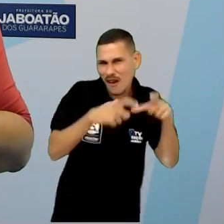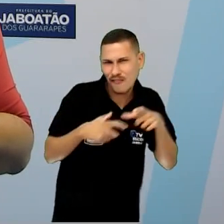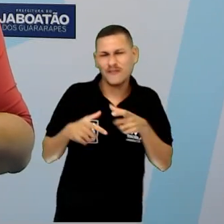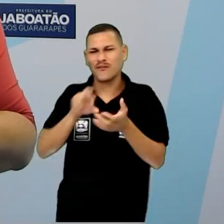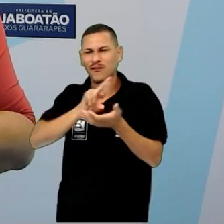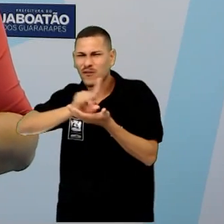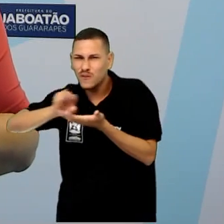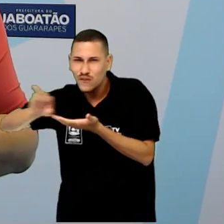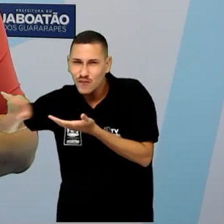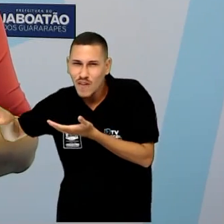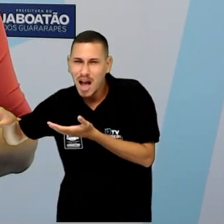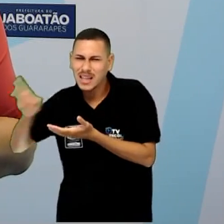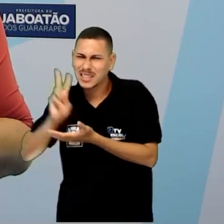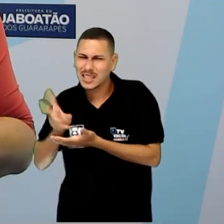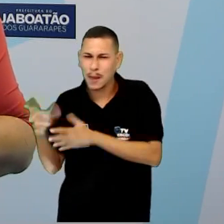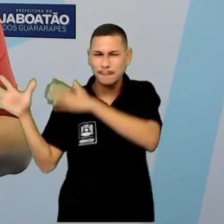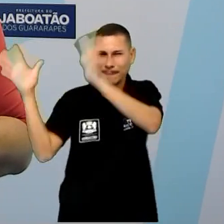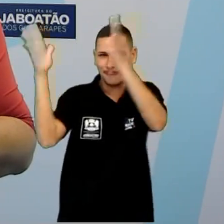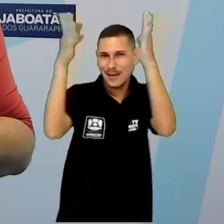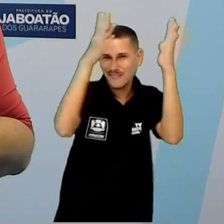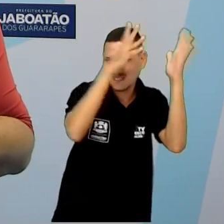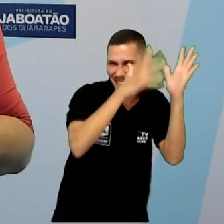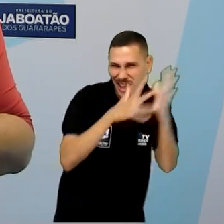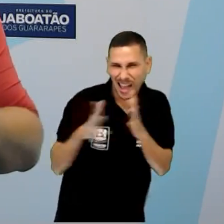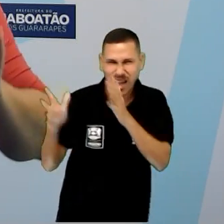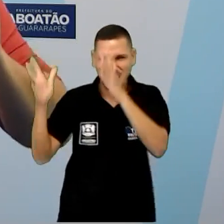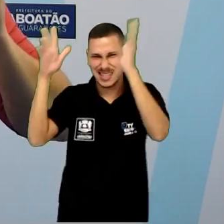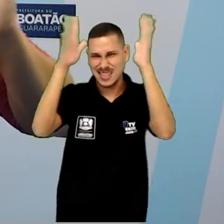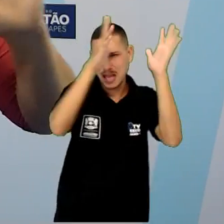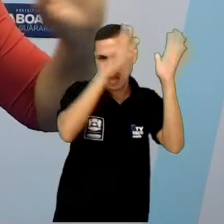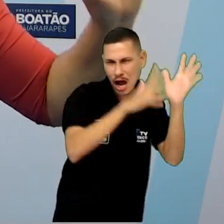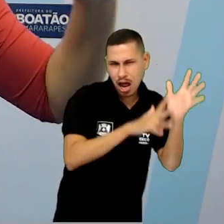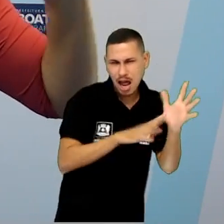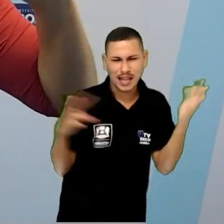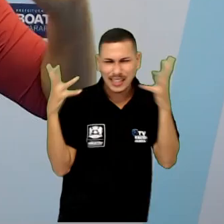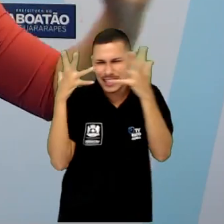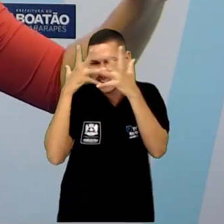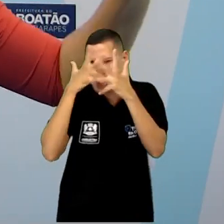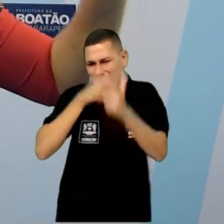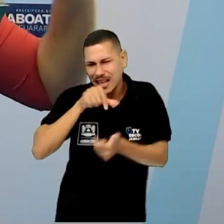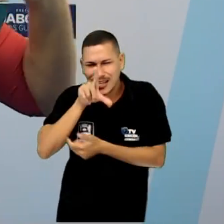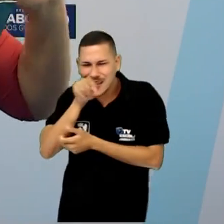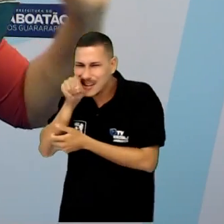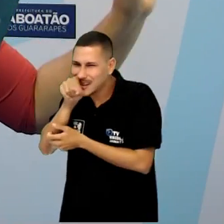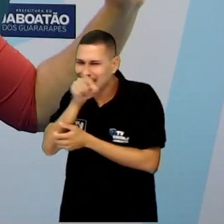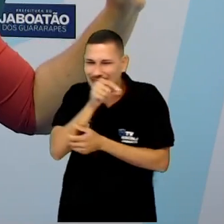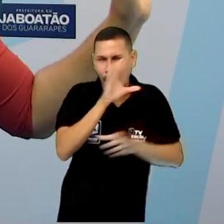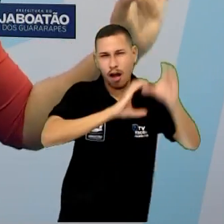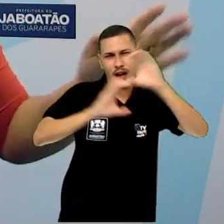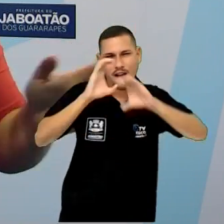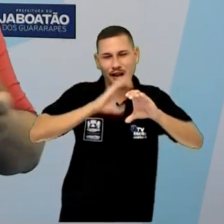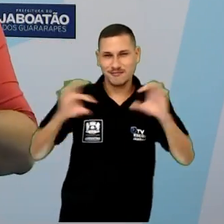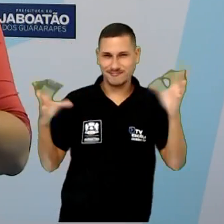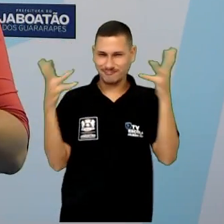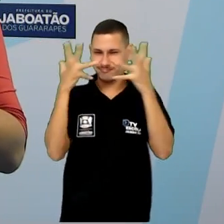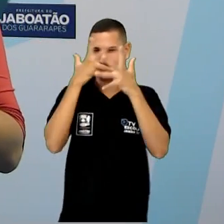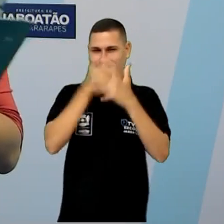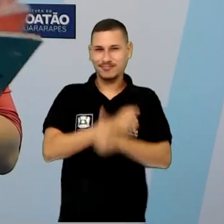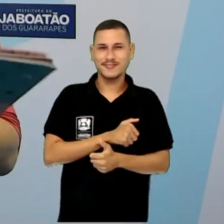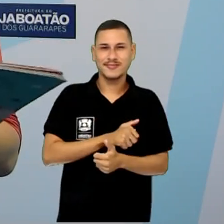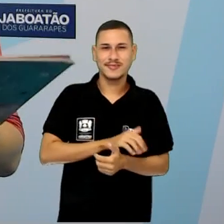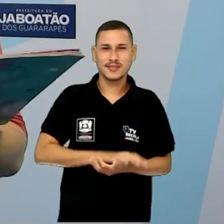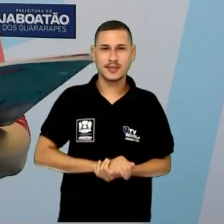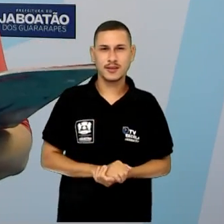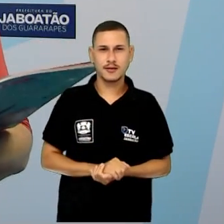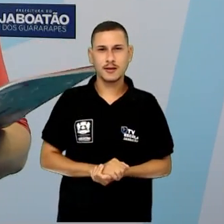onde passava era aplaudida, ovacionada. A fabulosa Gralha Gralhosa. Em